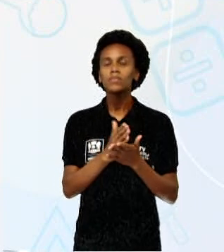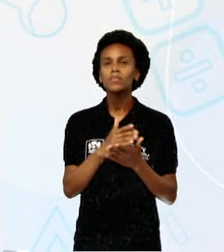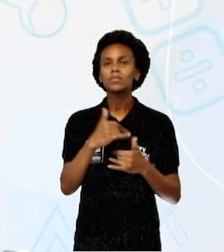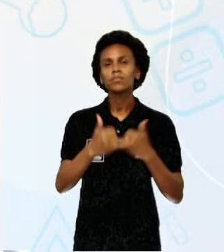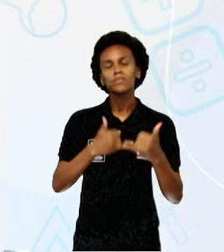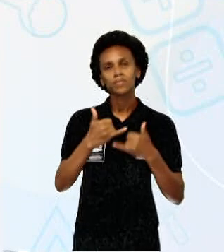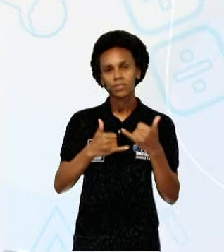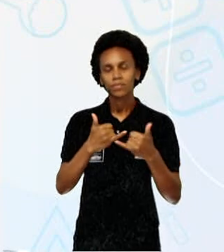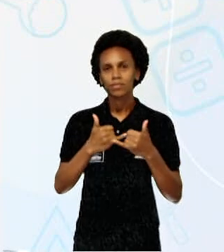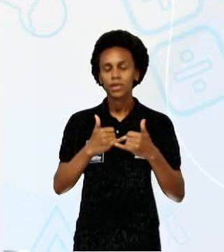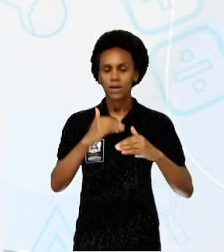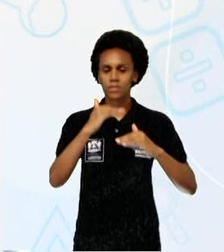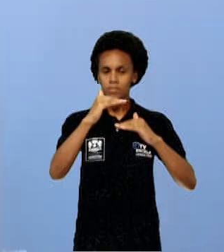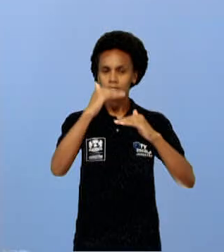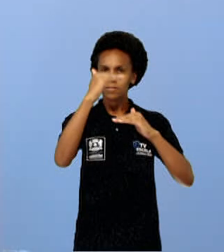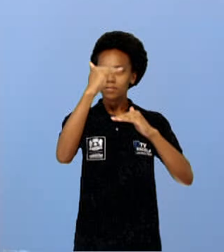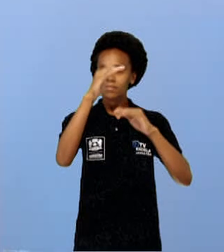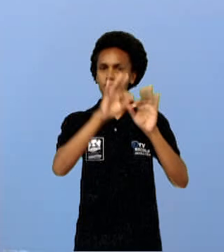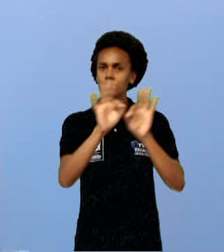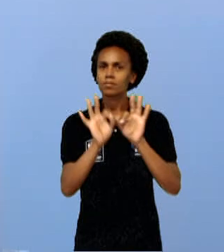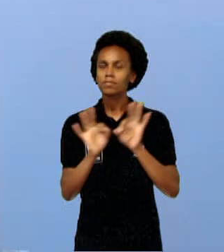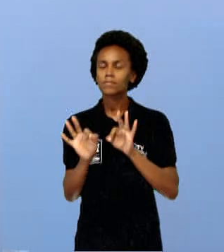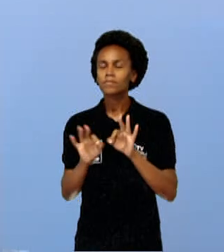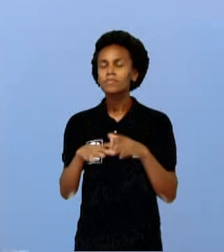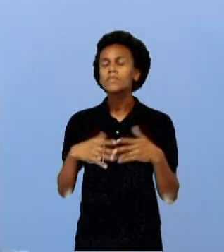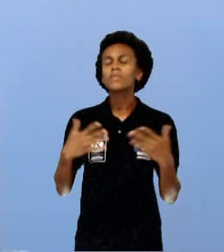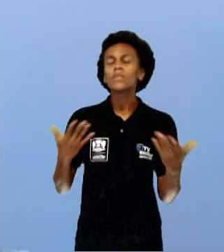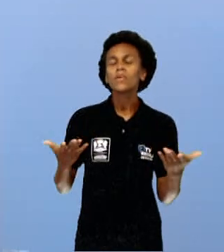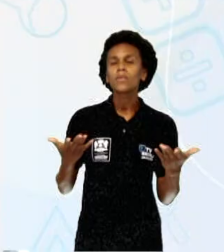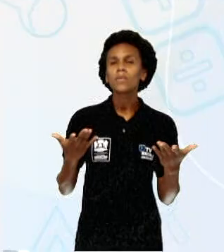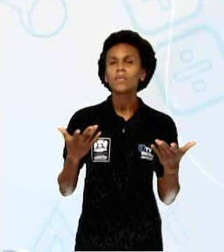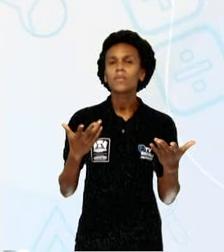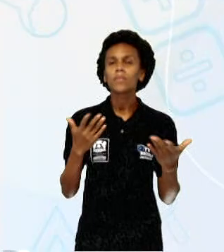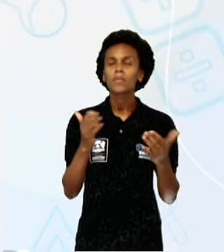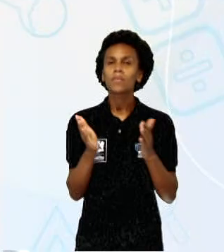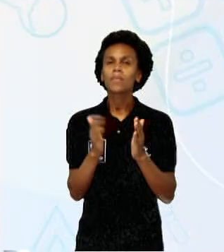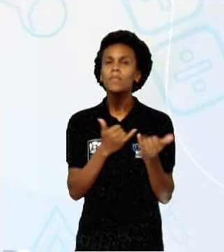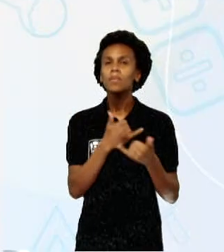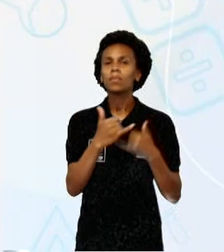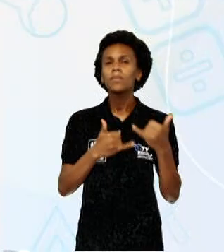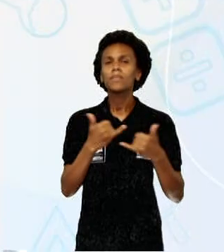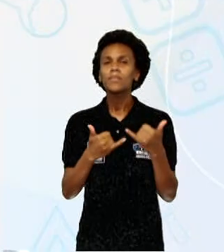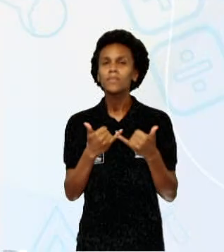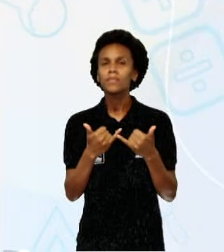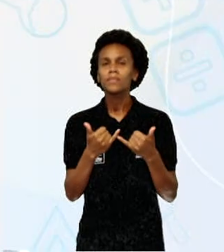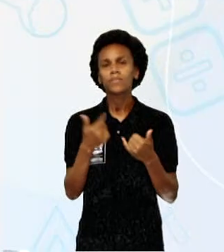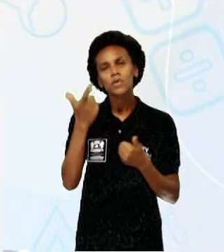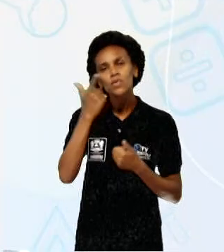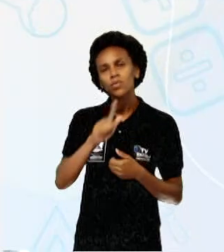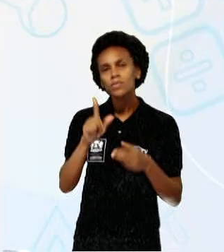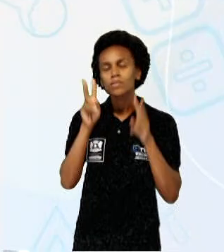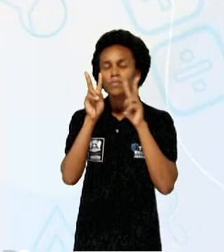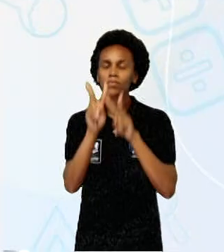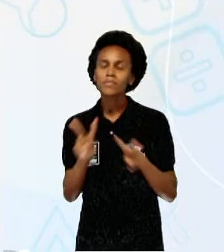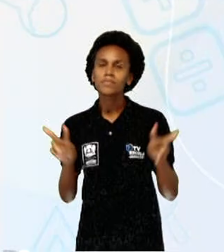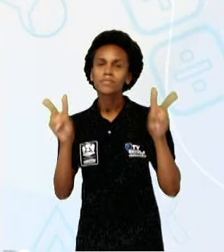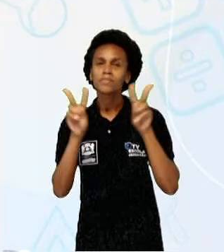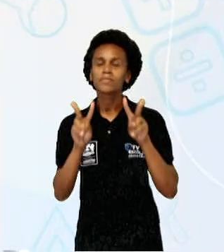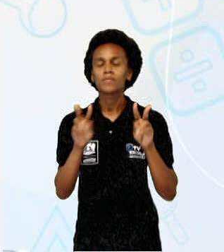brinquedoteca quais os brinquedos que vocês conseguem observar a boneca